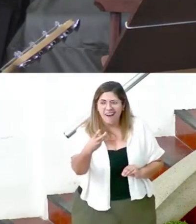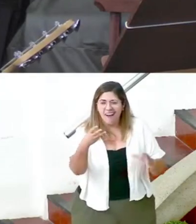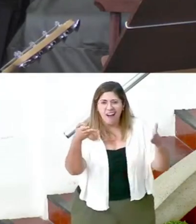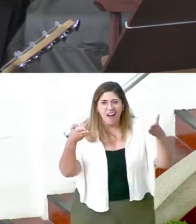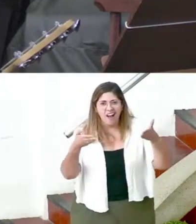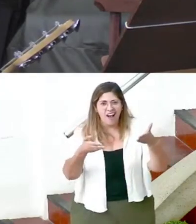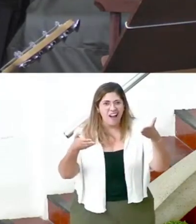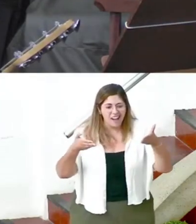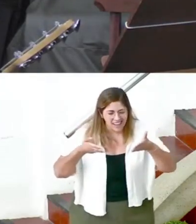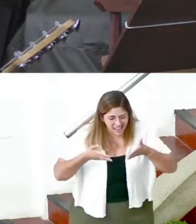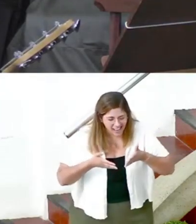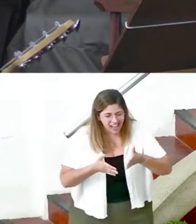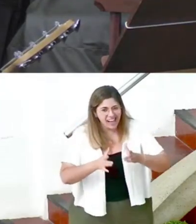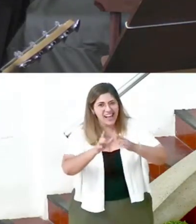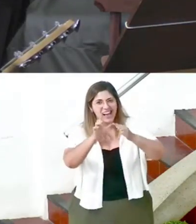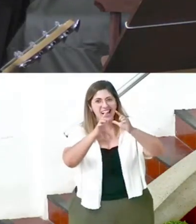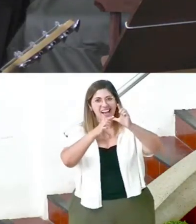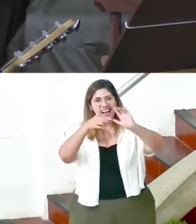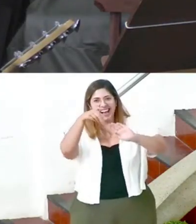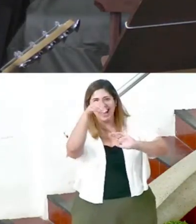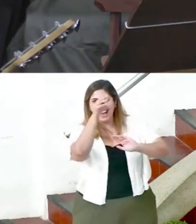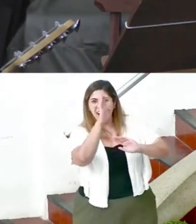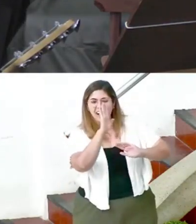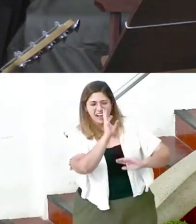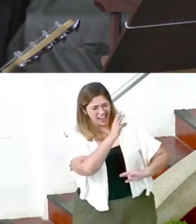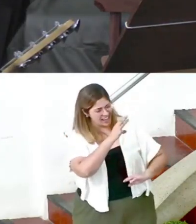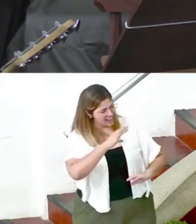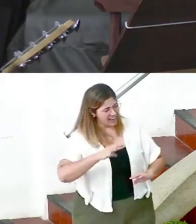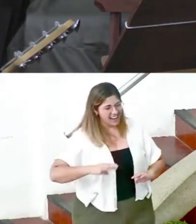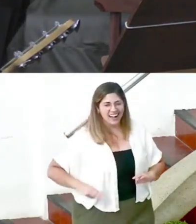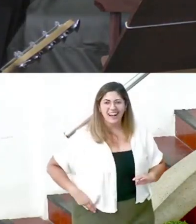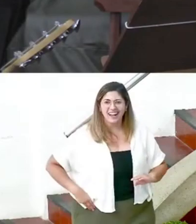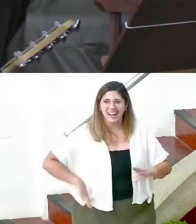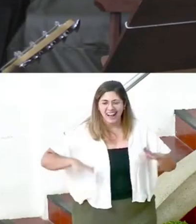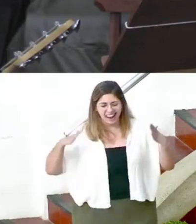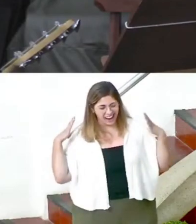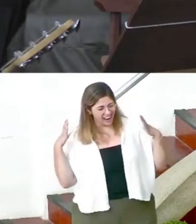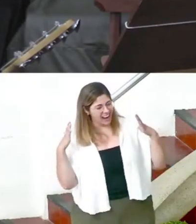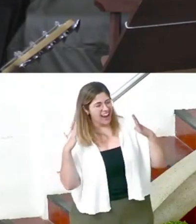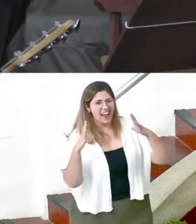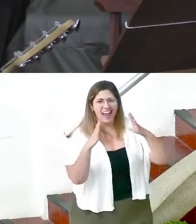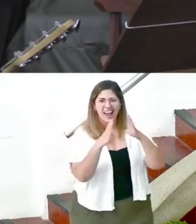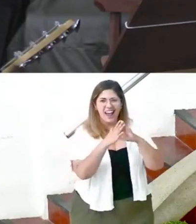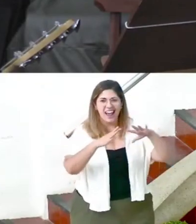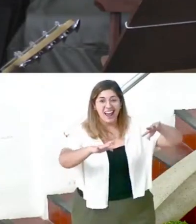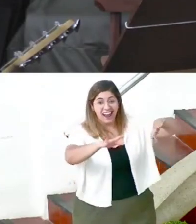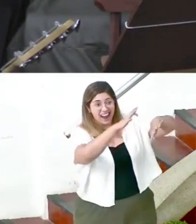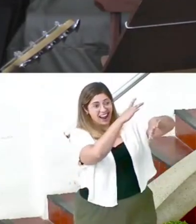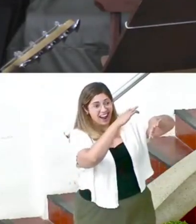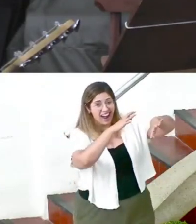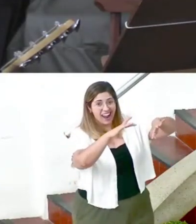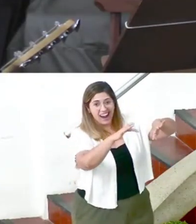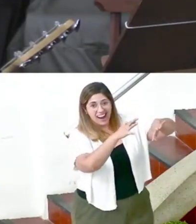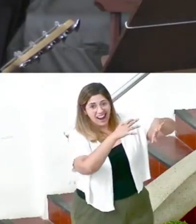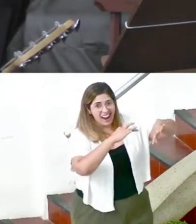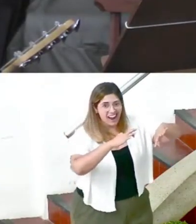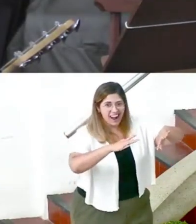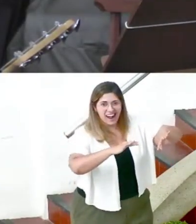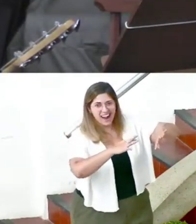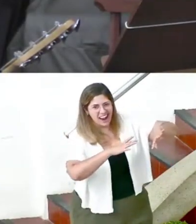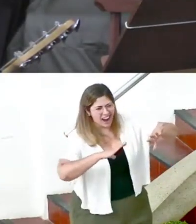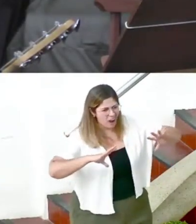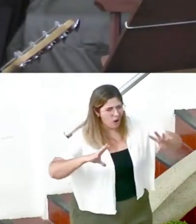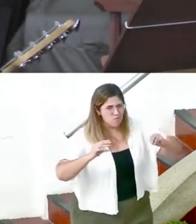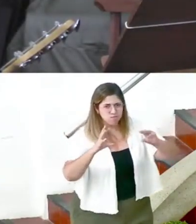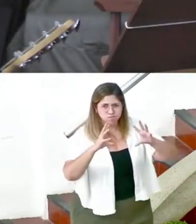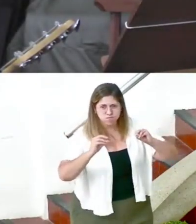Davi o Messias. E então os anjos em milícias, todos, milícias quer dizer muito anjo, mais